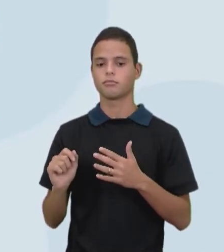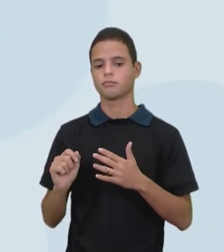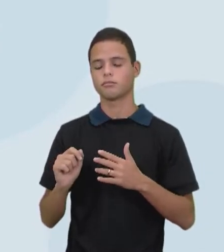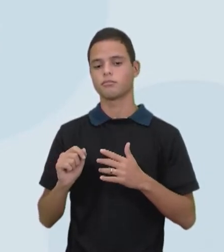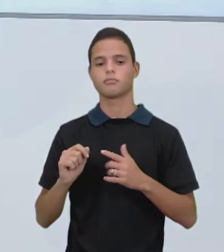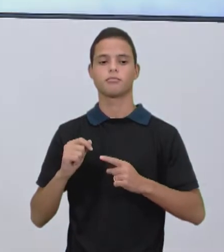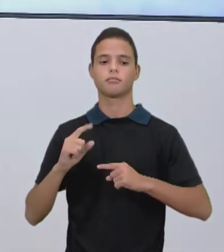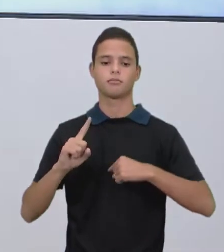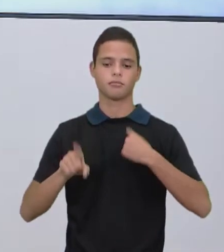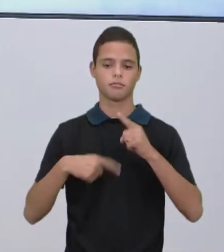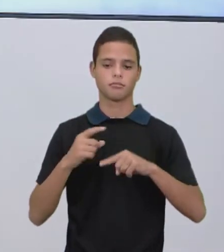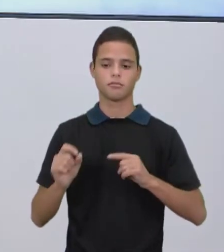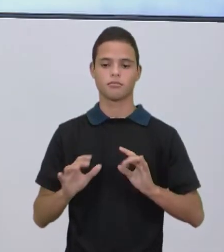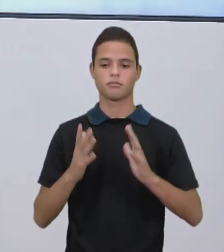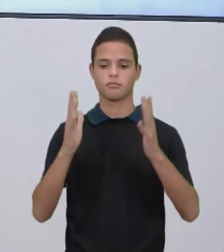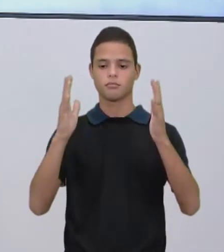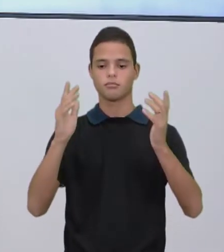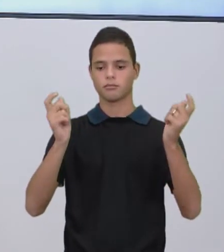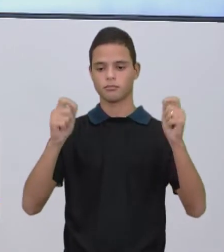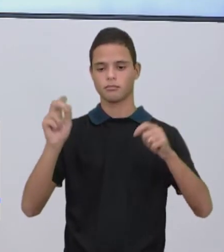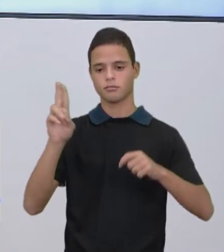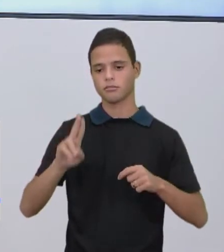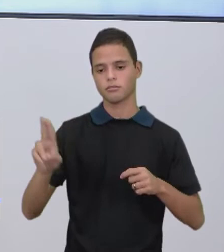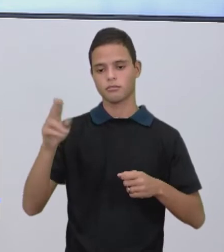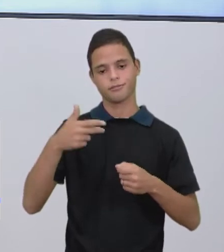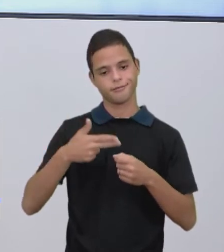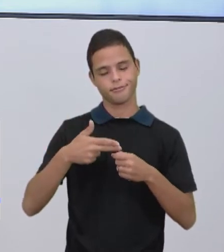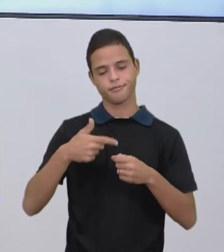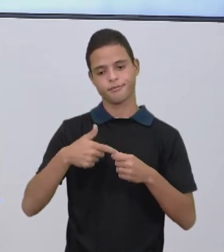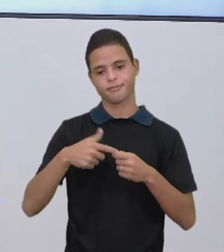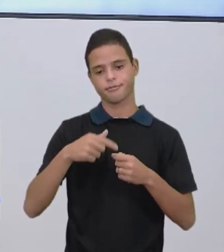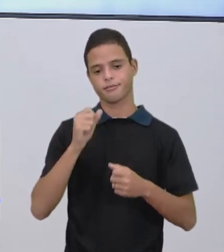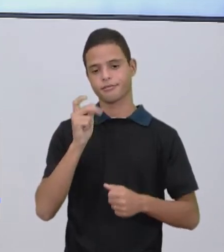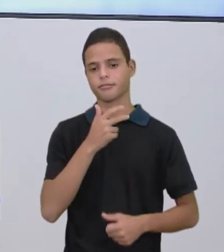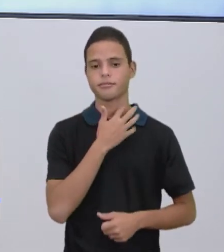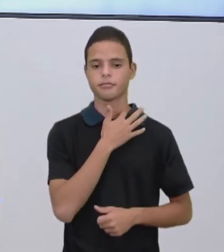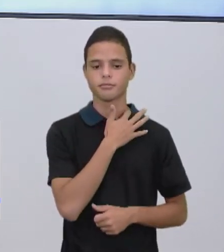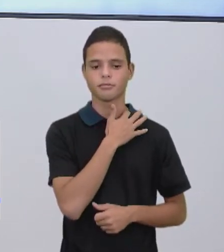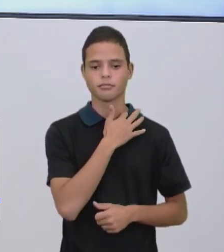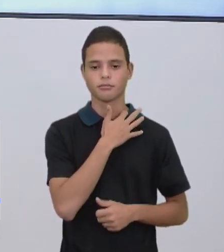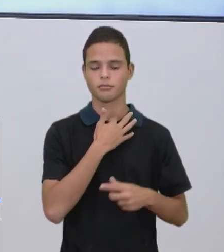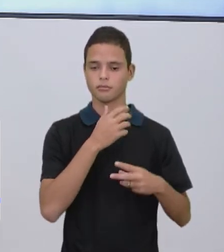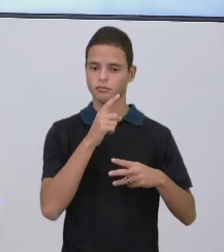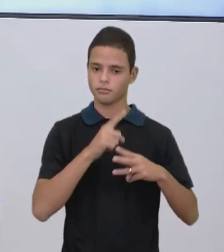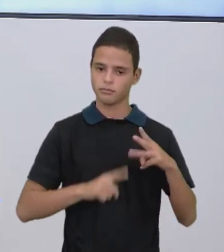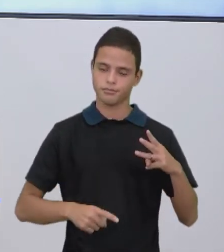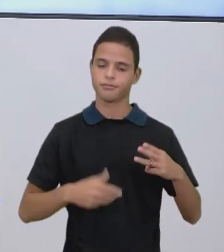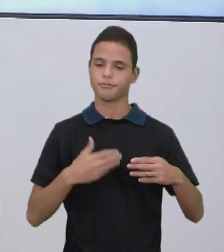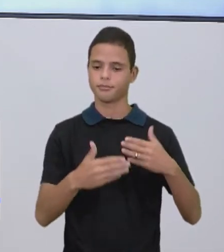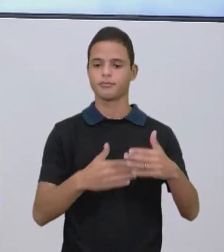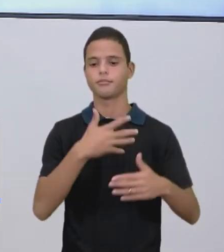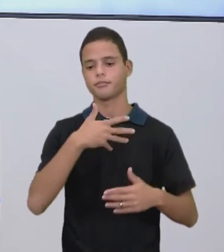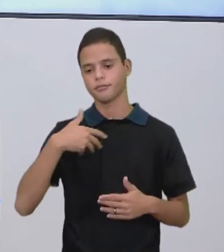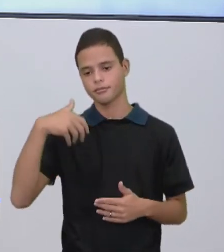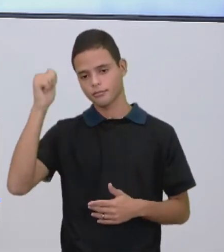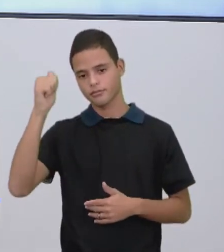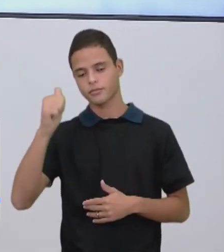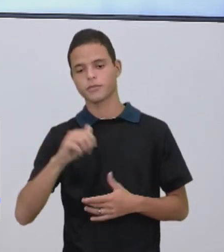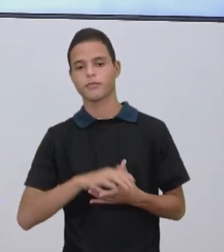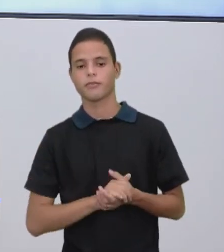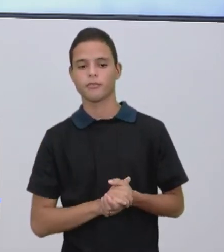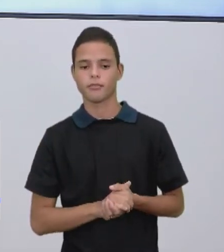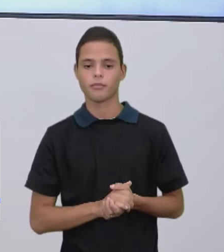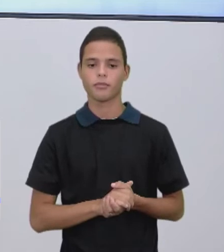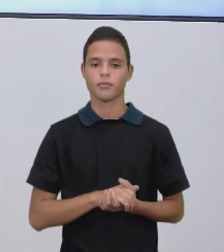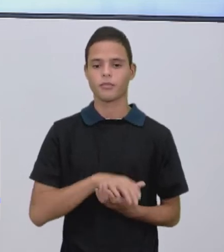gente pode utilizar, tá bom? Como combustíveis, por exemplo. Então, esses três processos serão melhor explanados